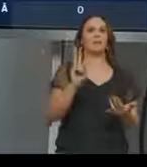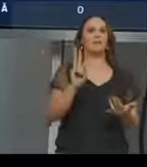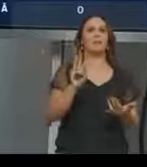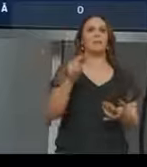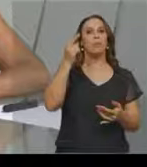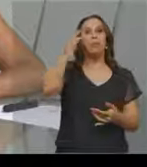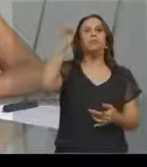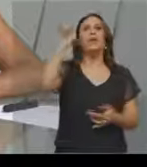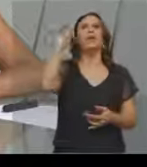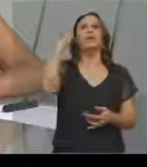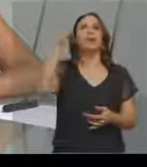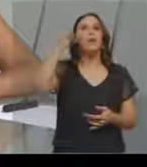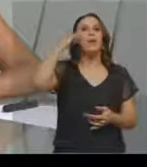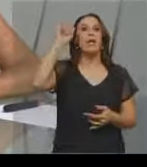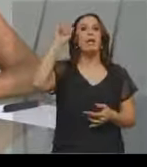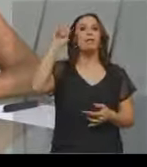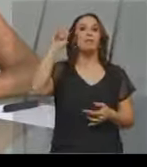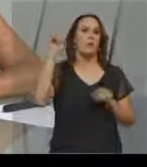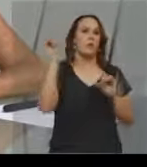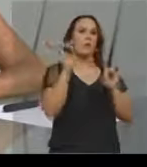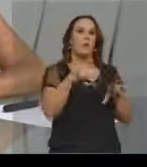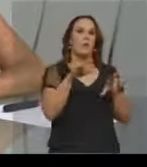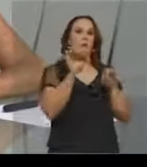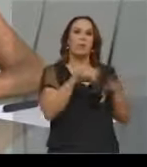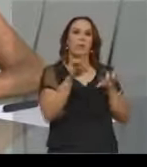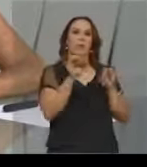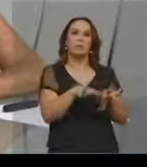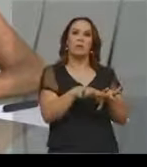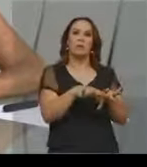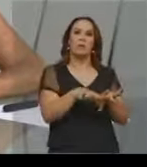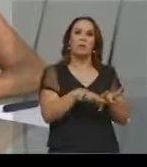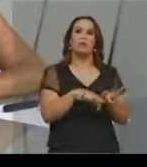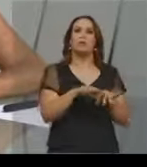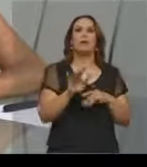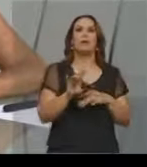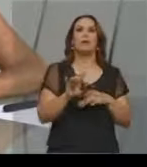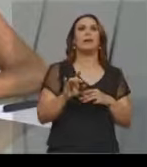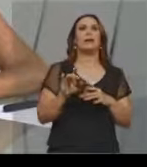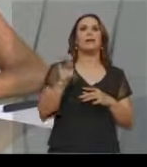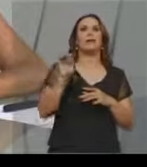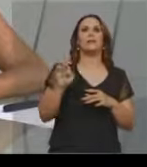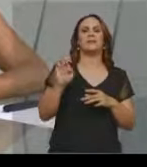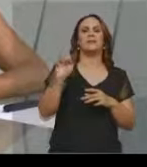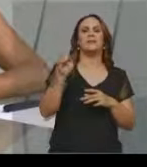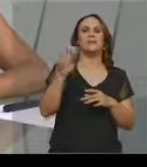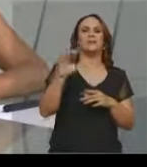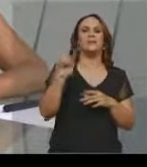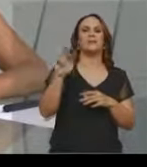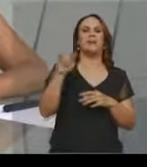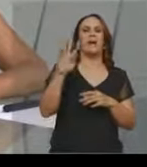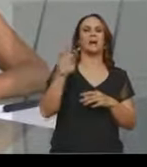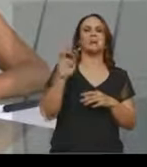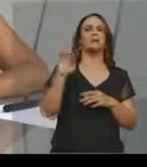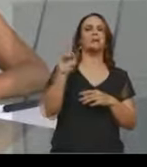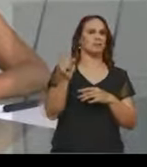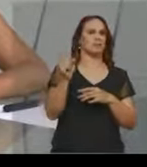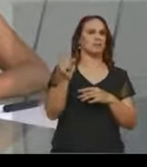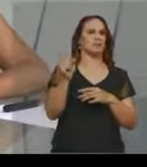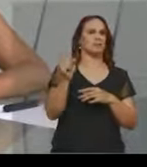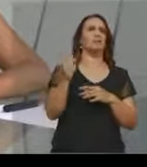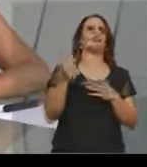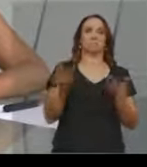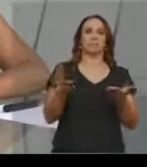né? O descarte dessas novas tecnologias, né? Isso. Então, realmente, tanto é que no começo, quando surgiu essa